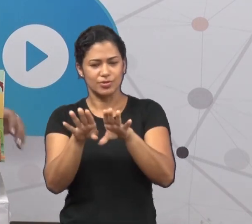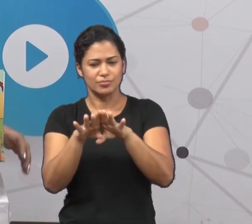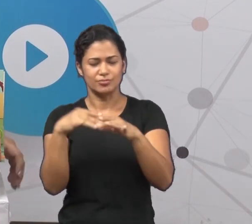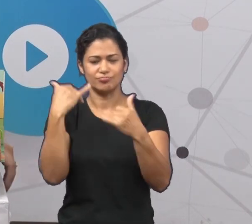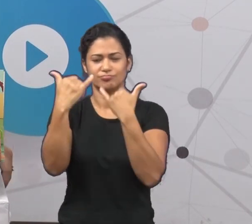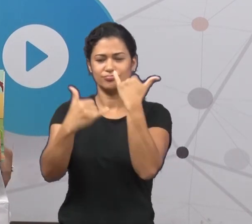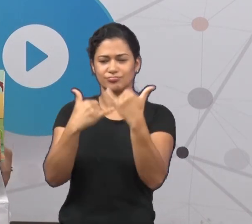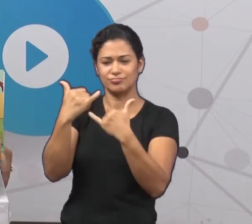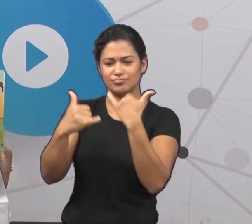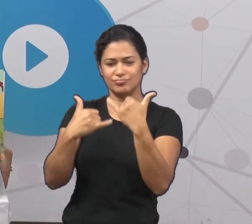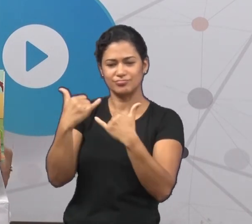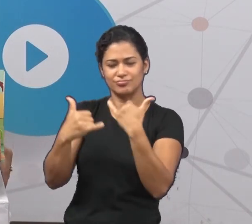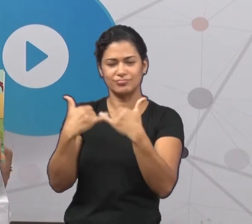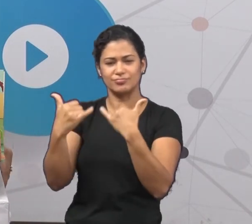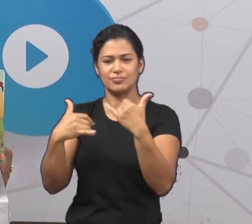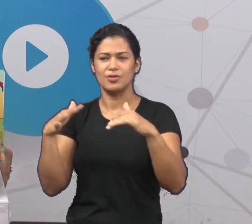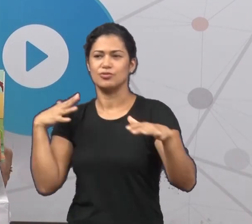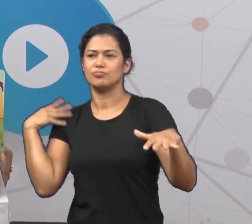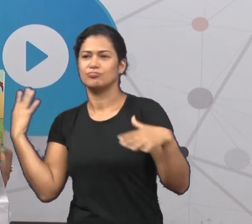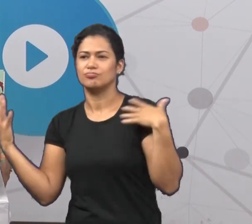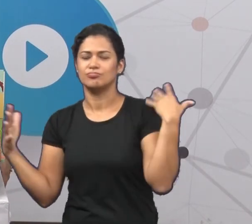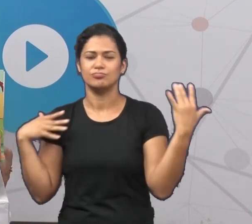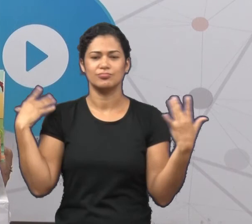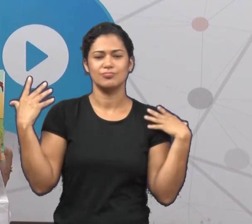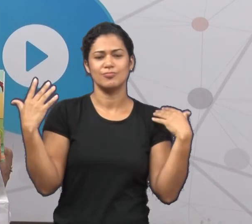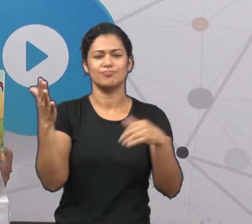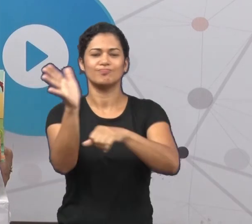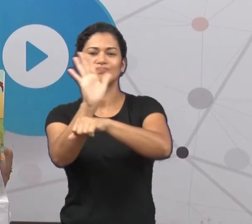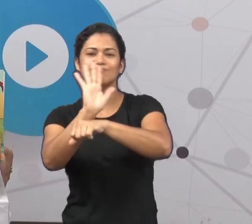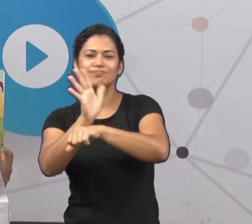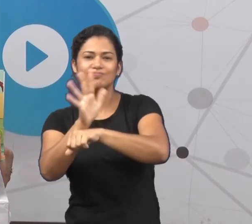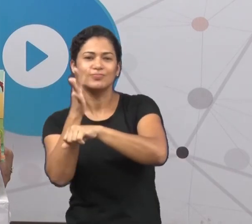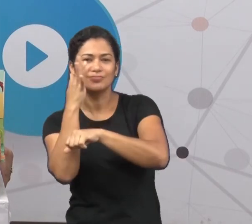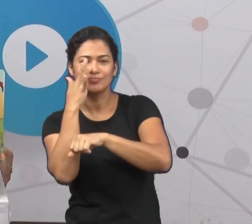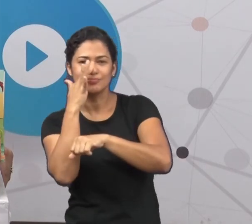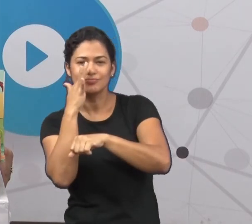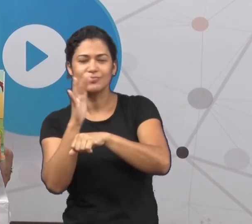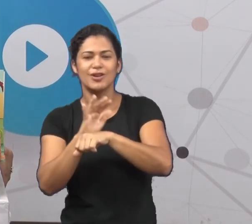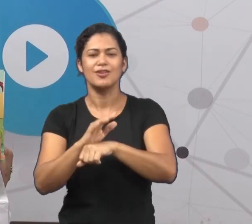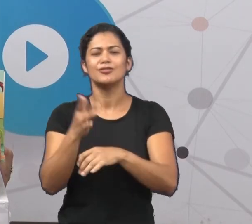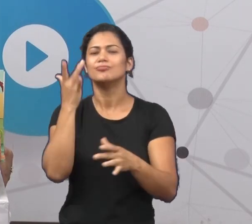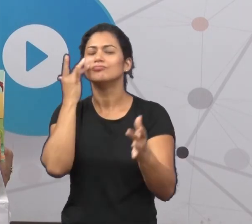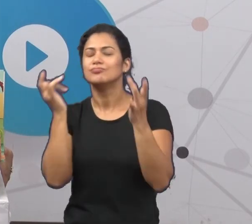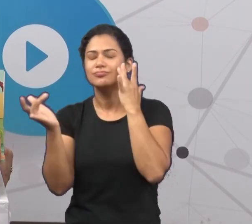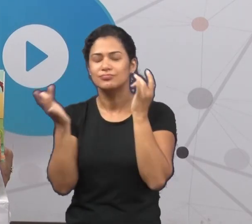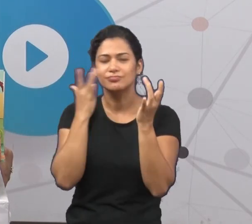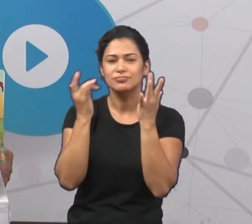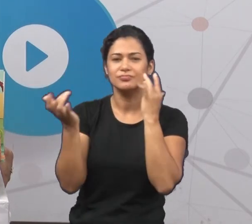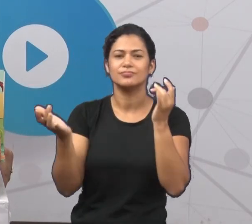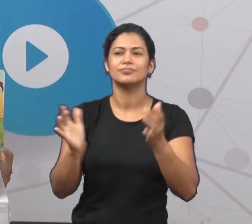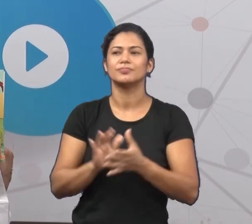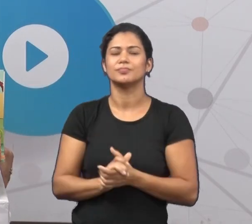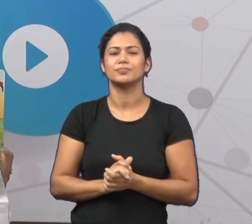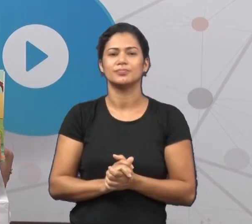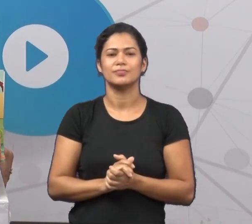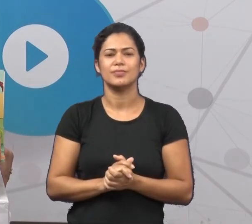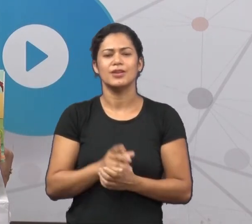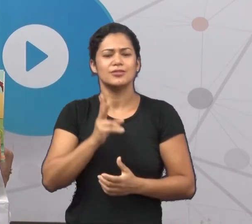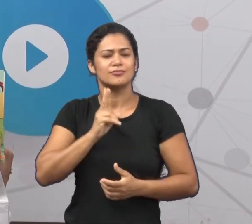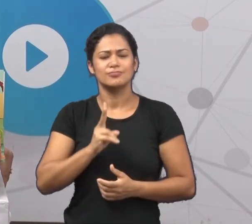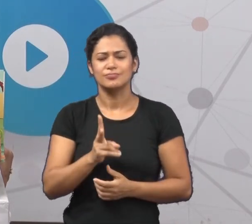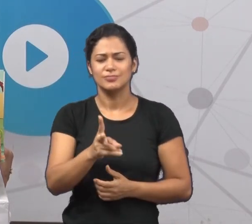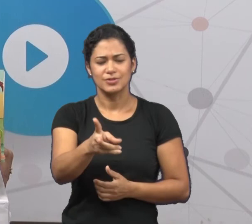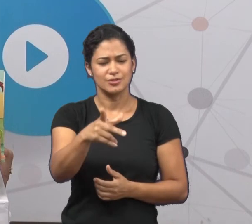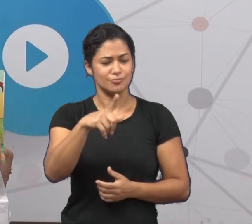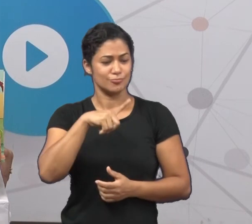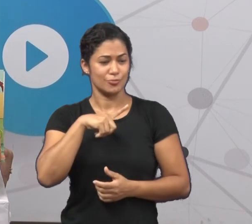As pessoas também passeiam lá. Vão ao cinema, vão ao teatro. Sempre na cidade